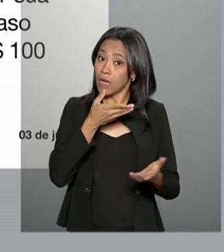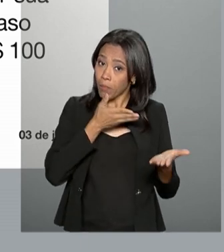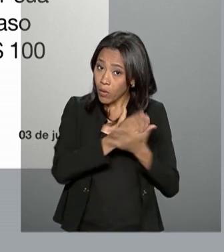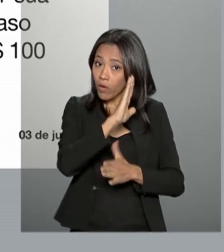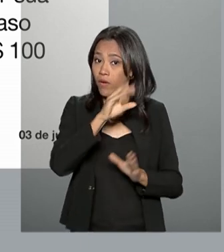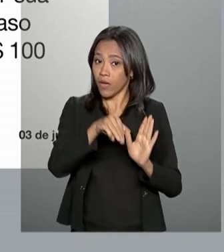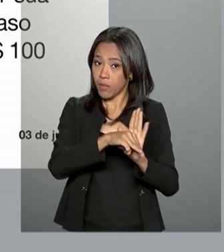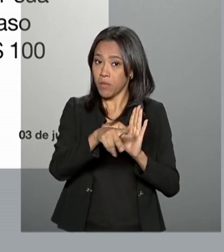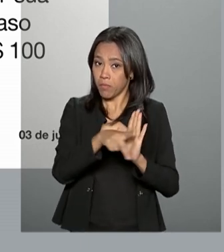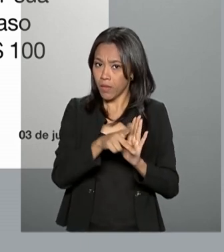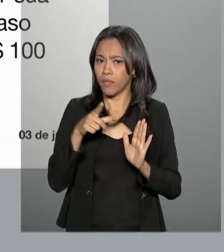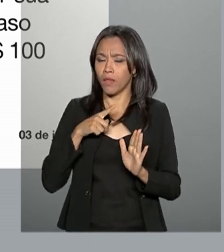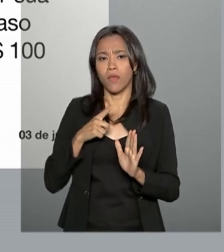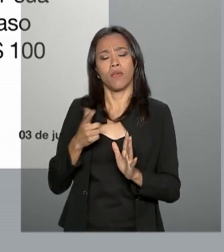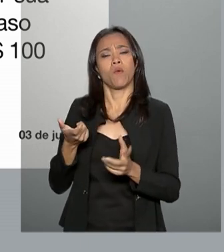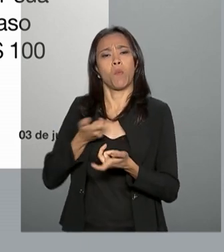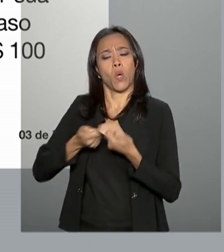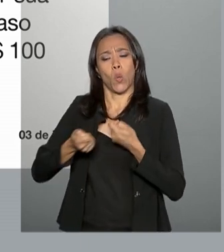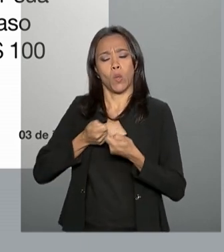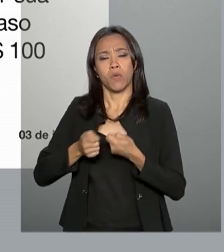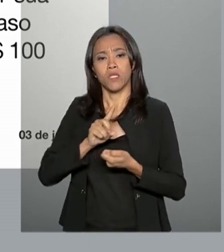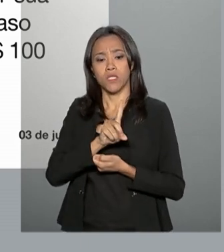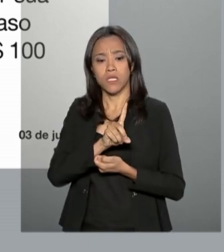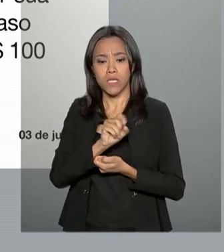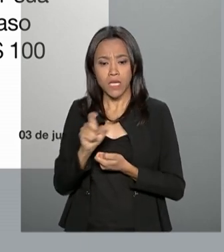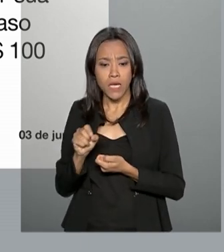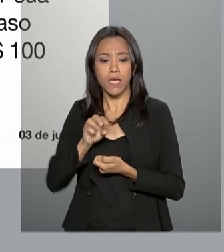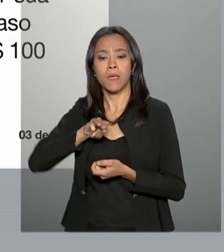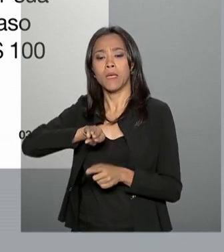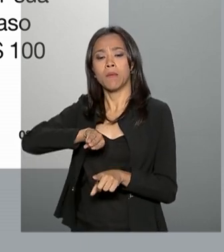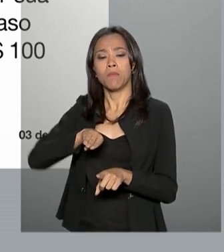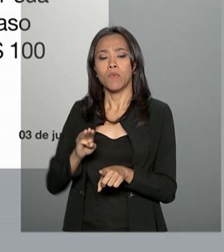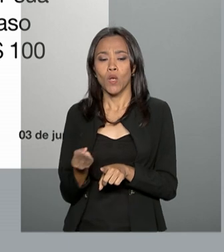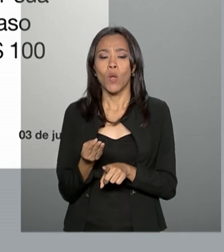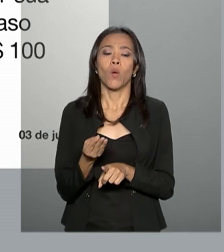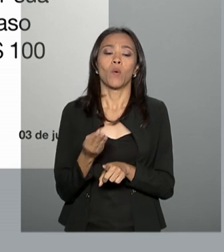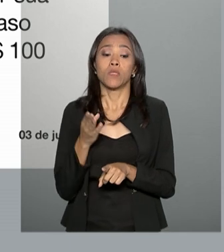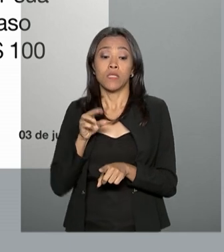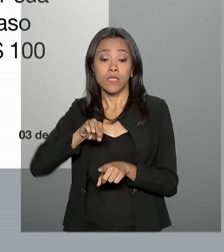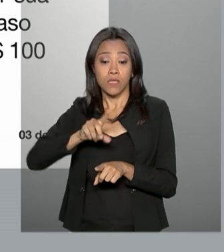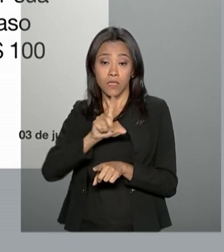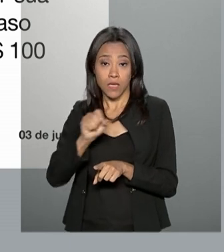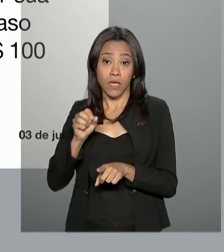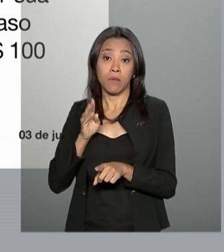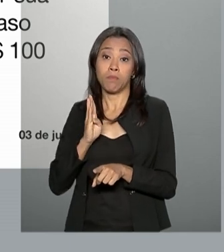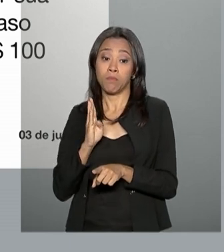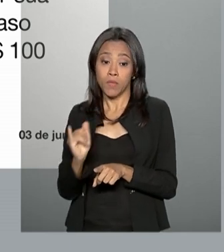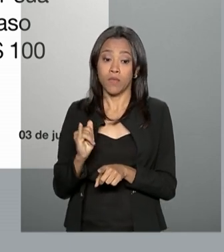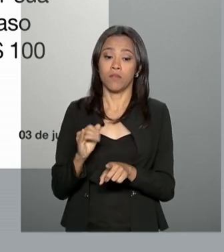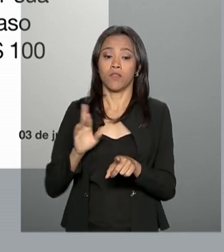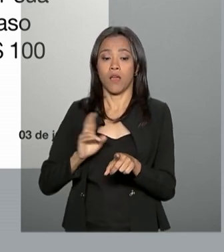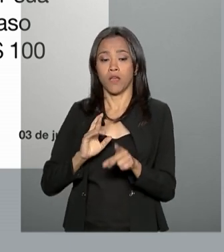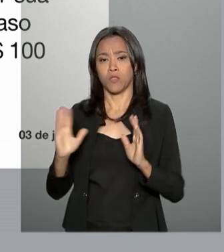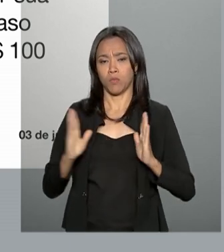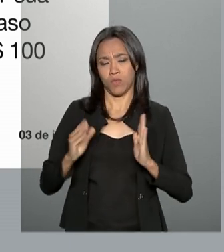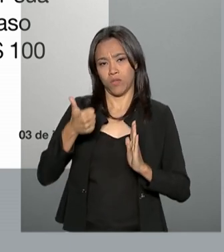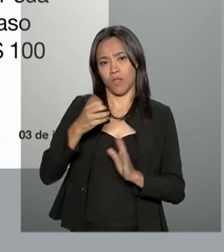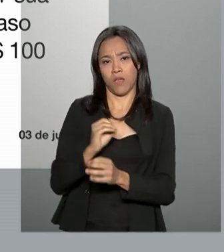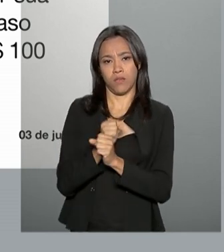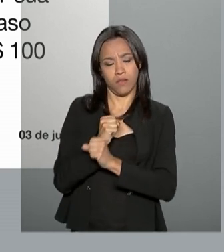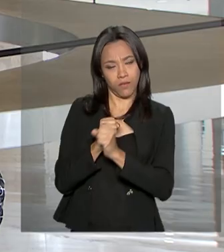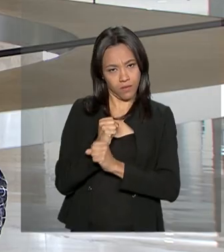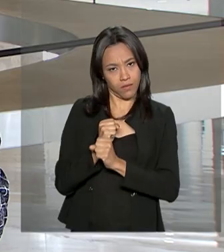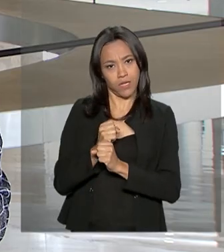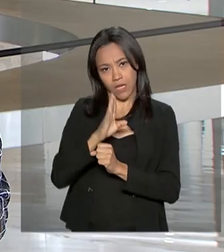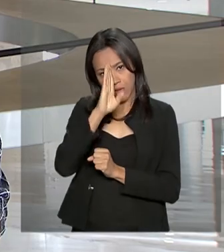deve gerar uma economia de 100 bilhões de reais em 10 anos. Segundo ele, fundamental para seguirmos